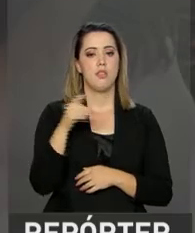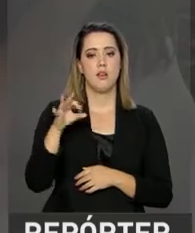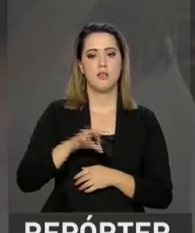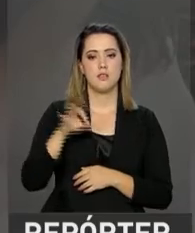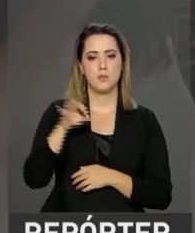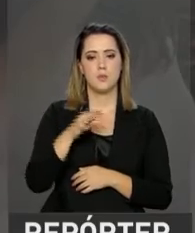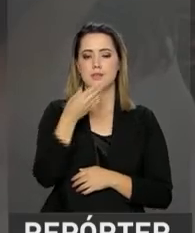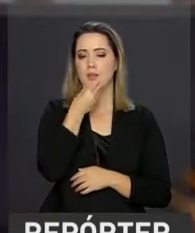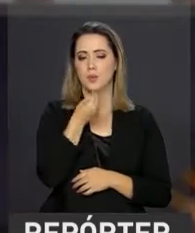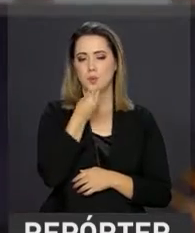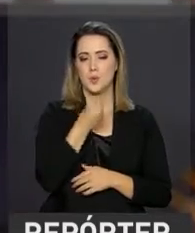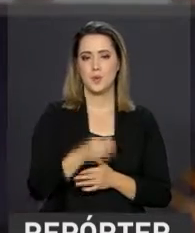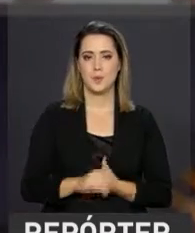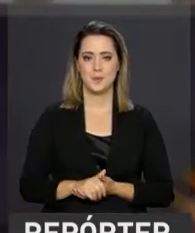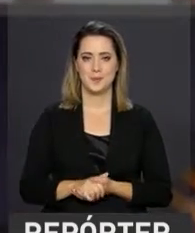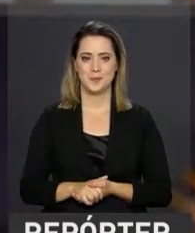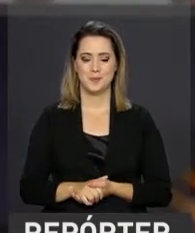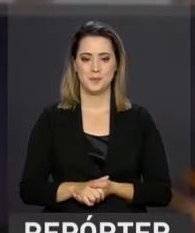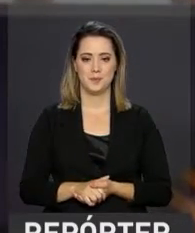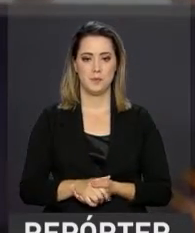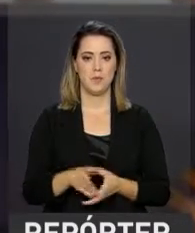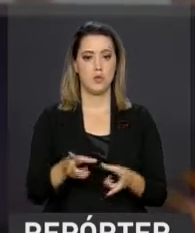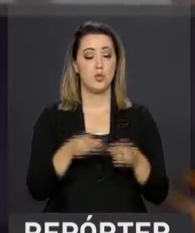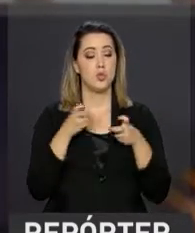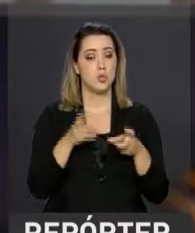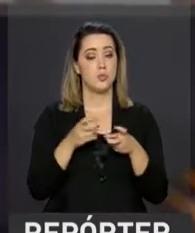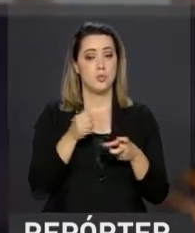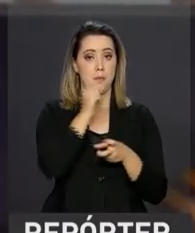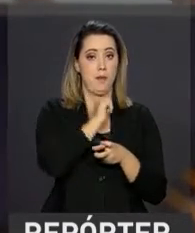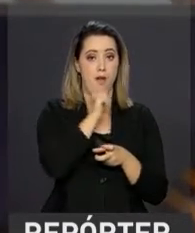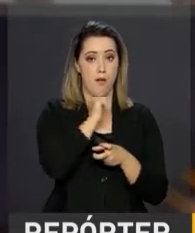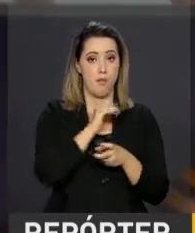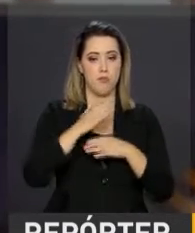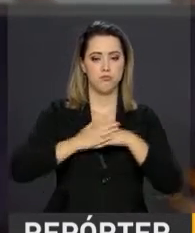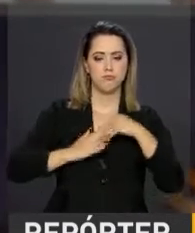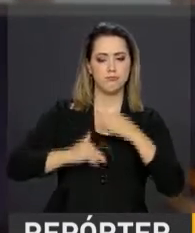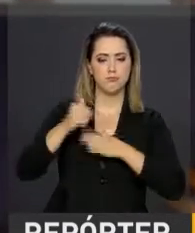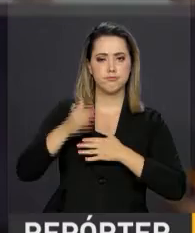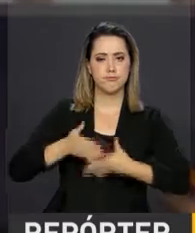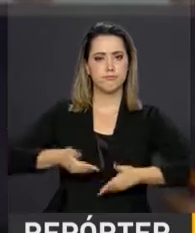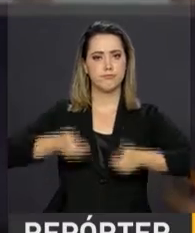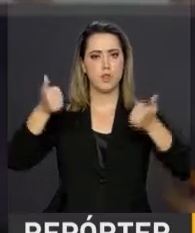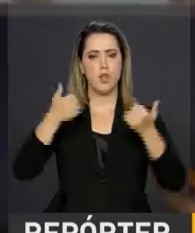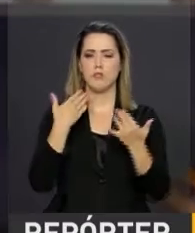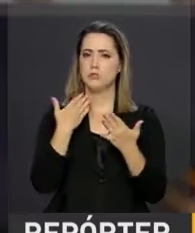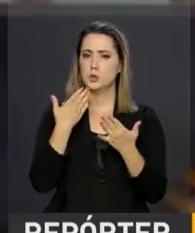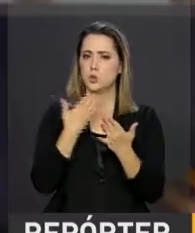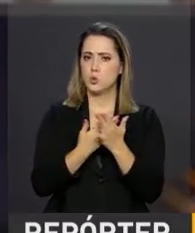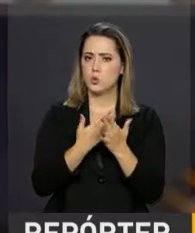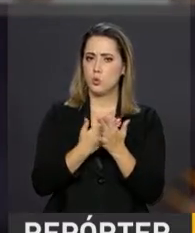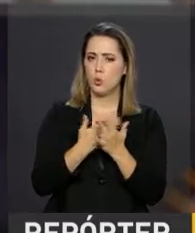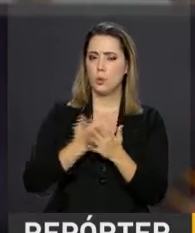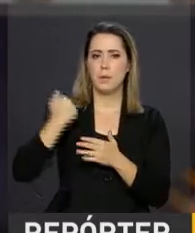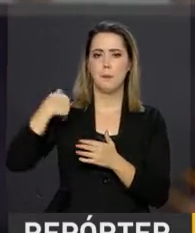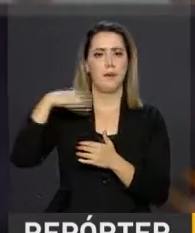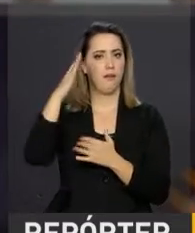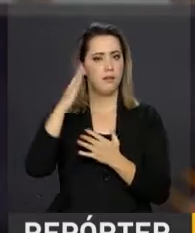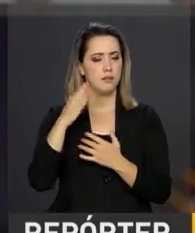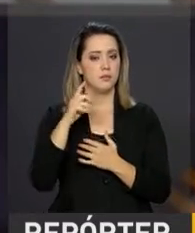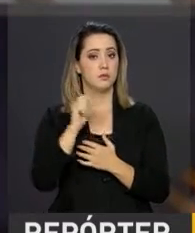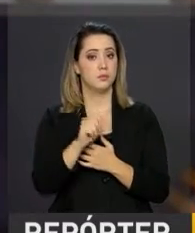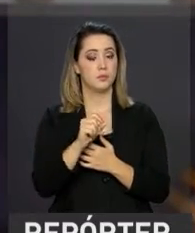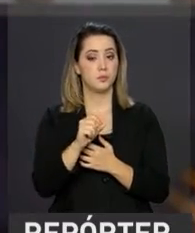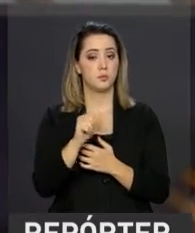cento entre os homens a gente tem percebido que a mulher está se profissionalizando mais o rio de escolaridade dela é maior